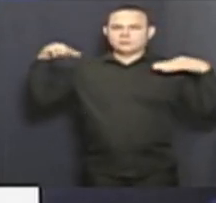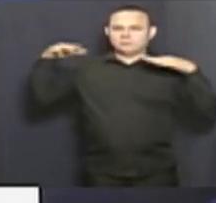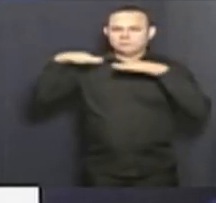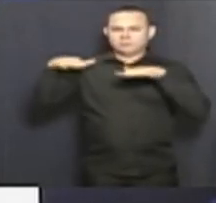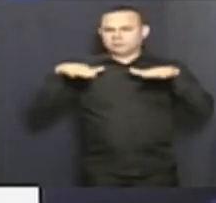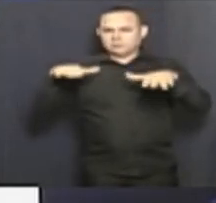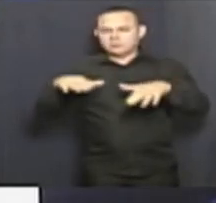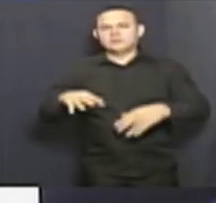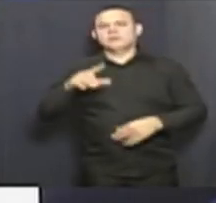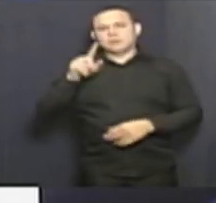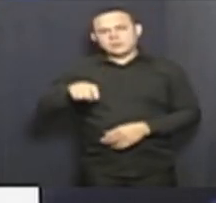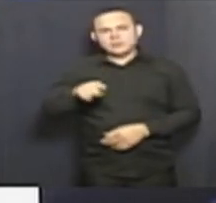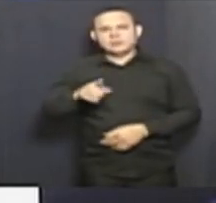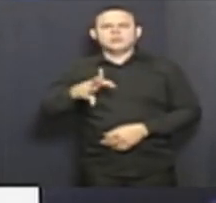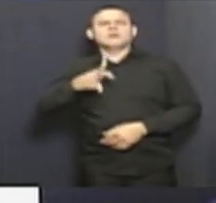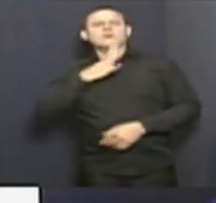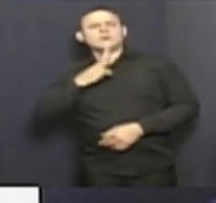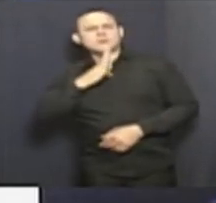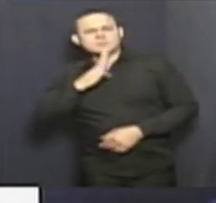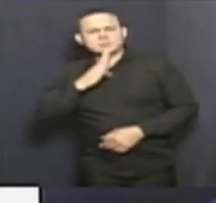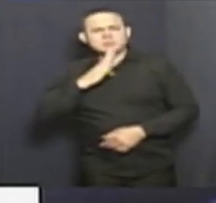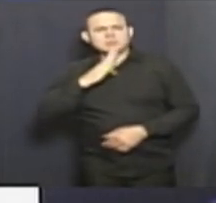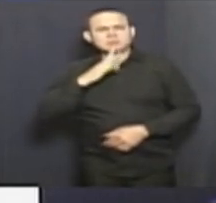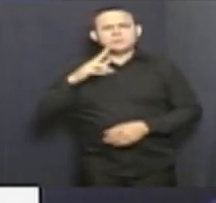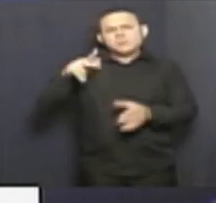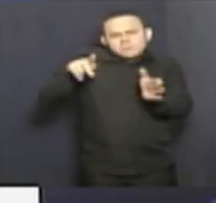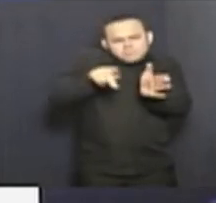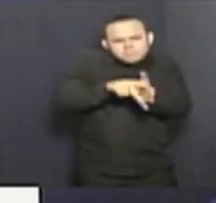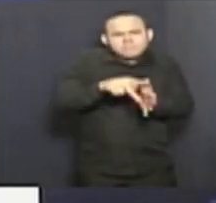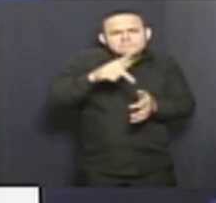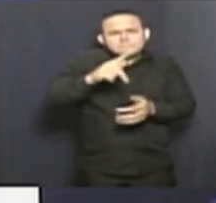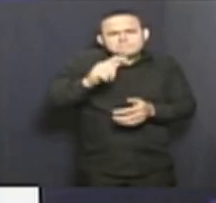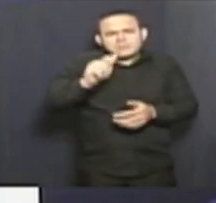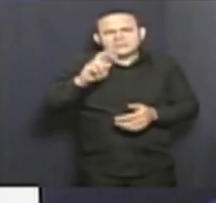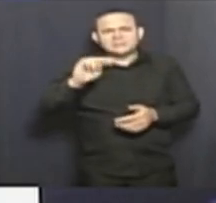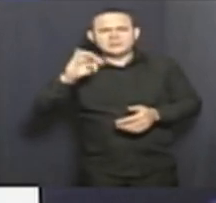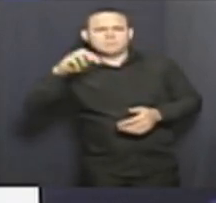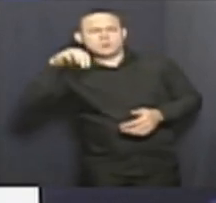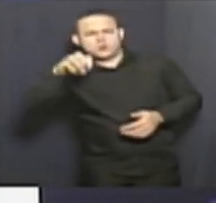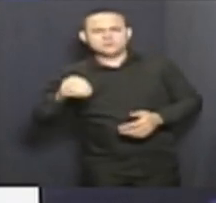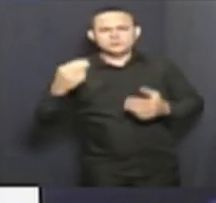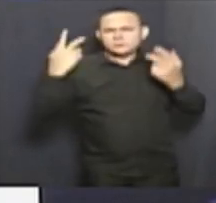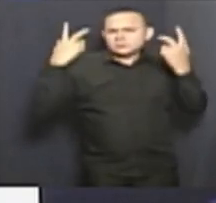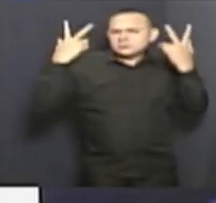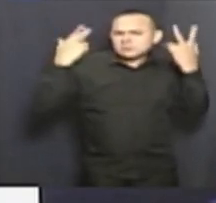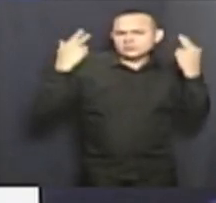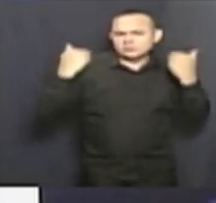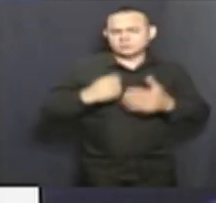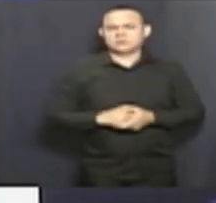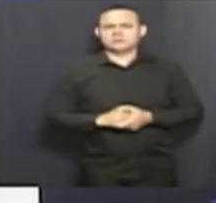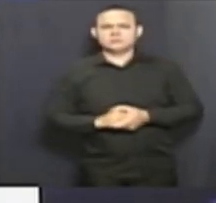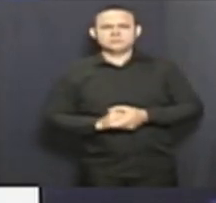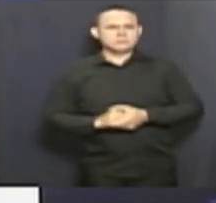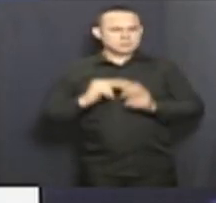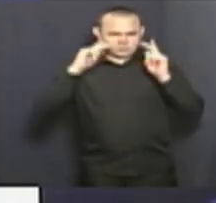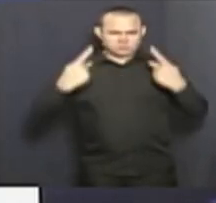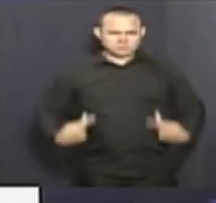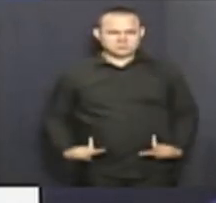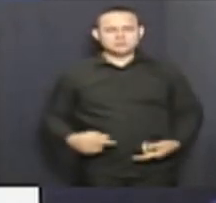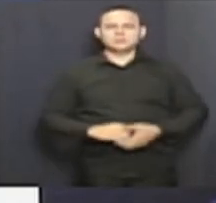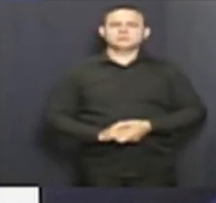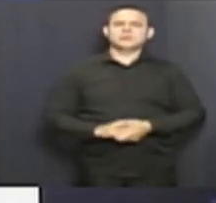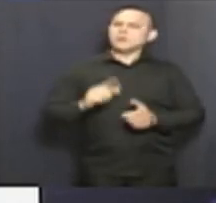patrimônio natural da humanidade reconhecido no texto constitucional e também pela